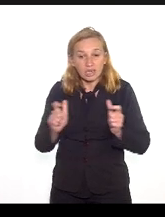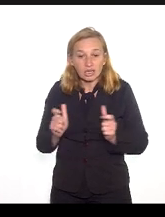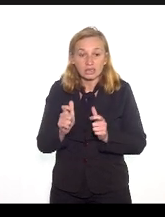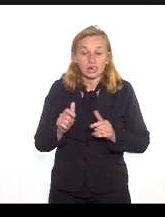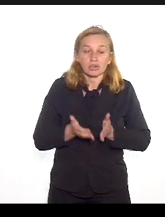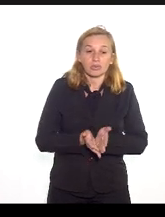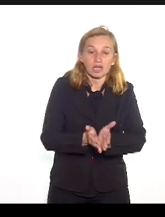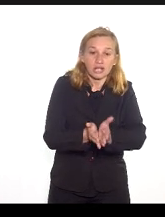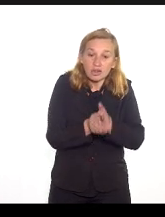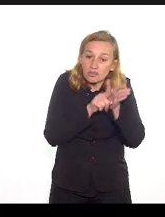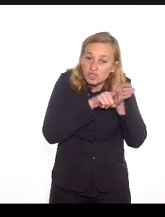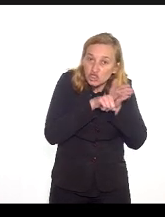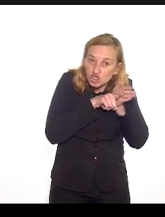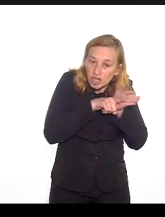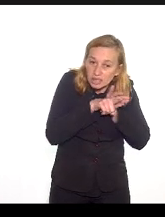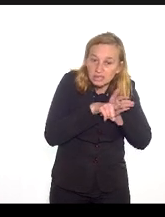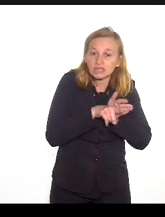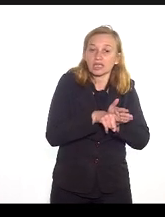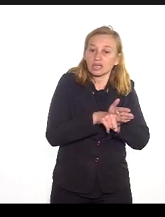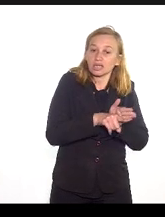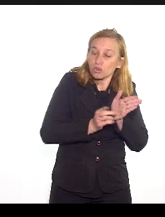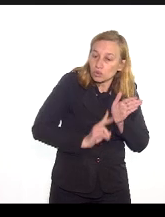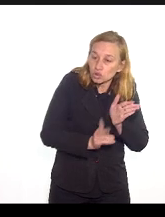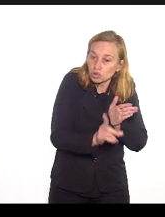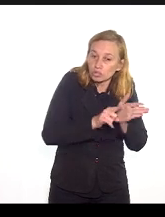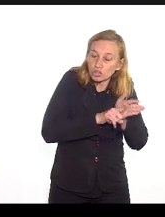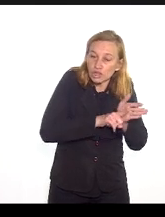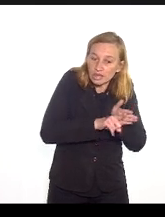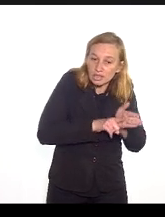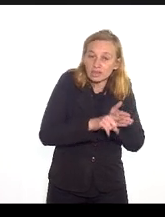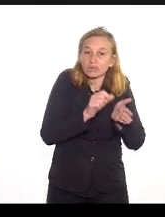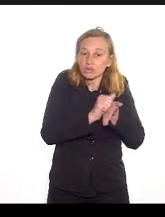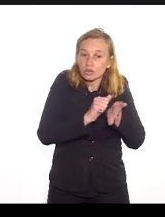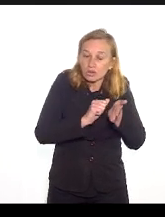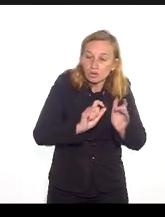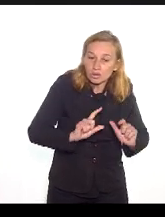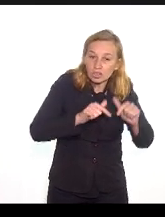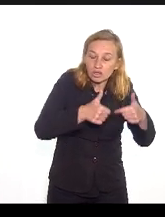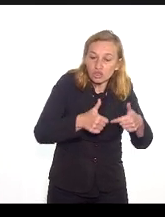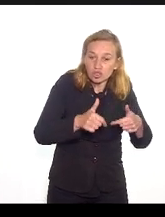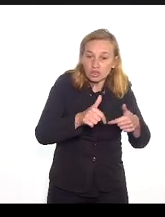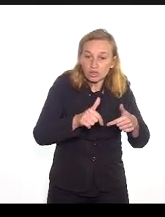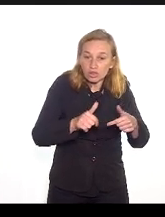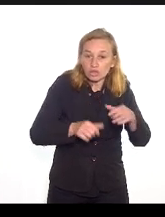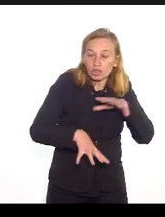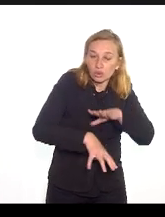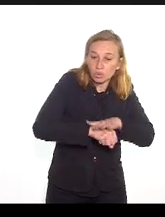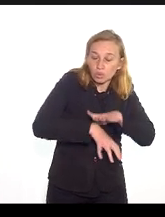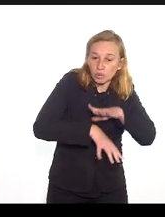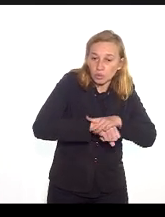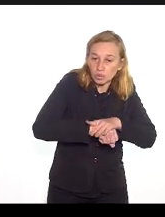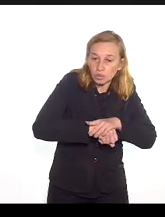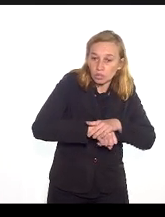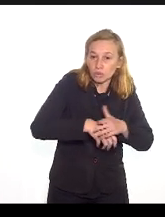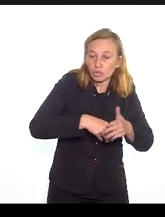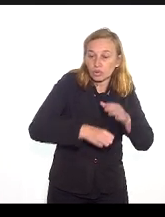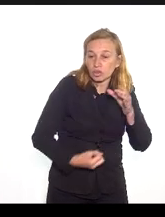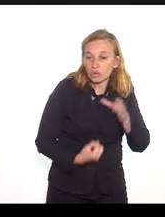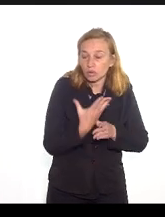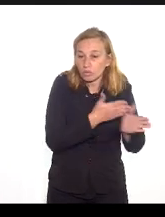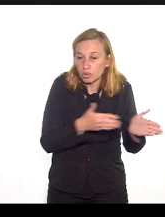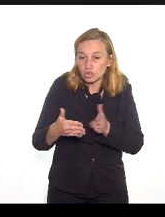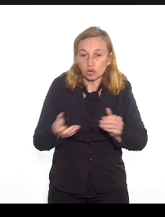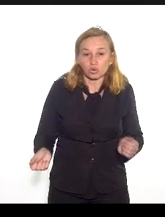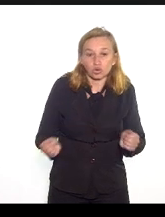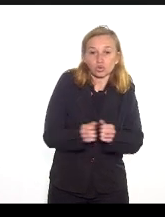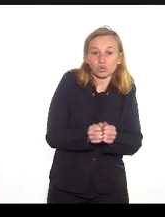Brasil fiscalizava e fiscaliza as atividades de exploração e produção junto com a Agência Nacional do